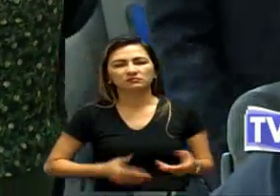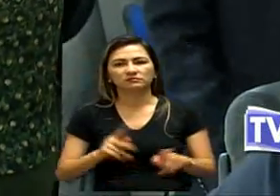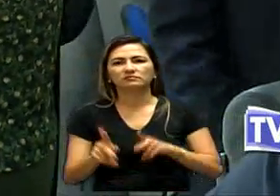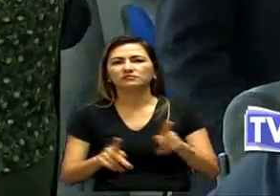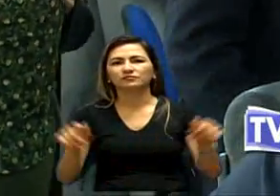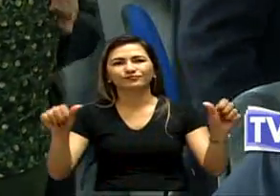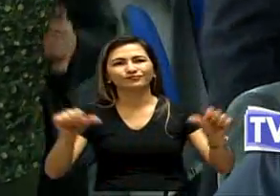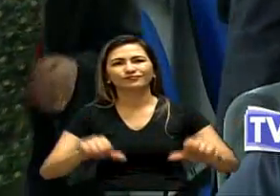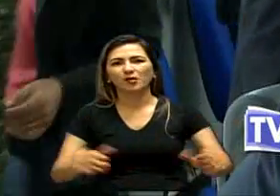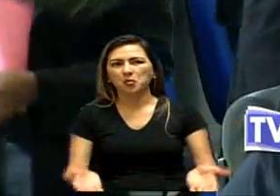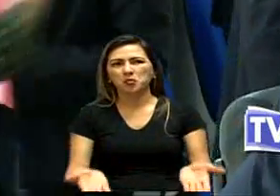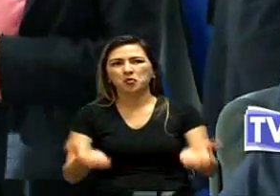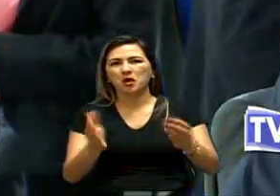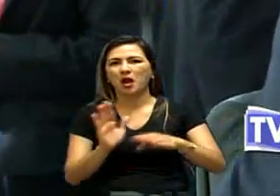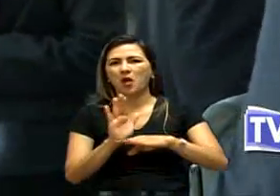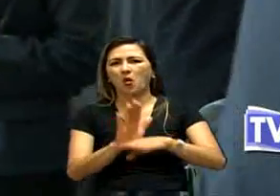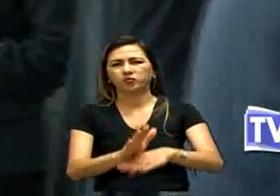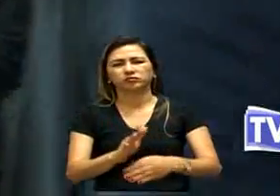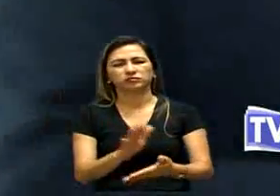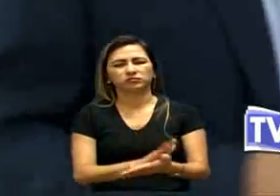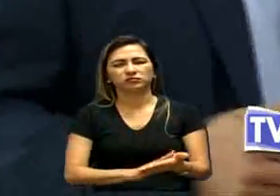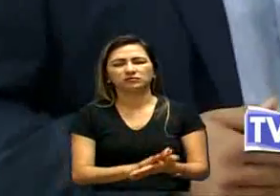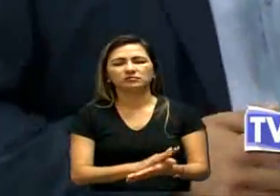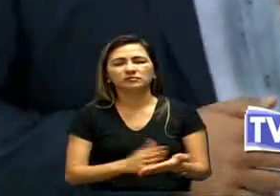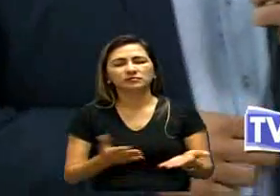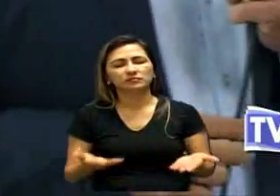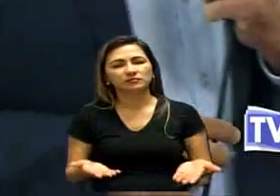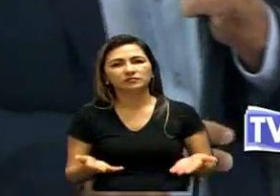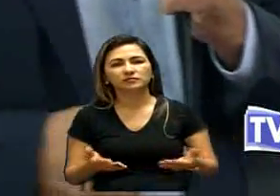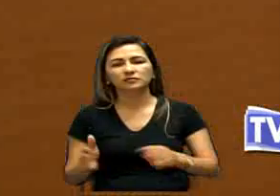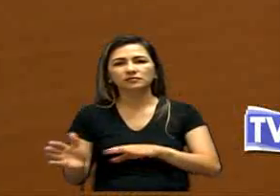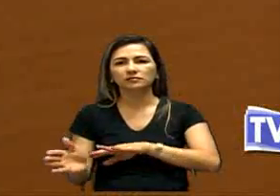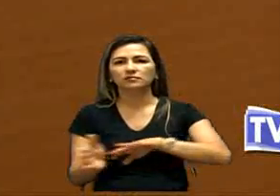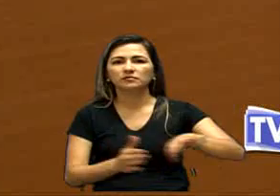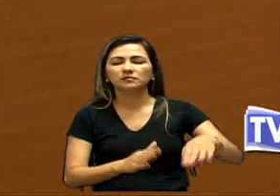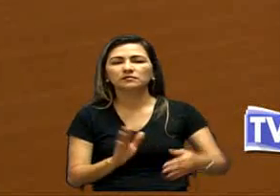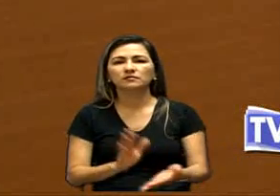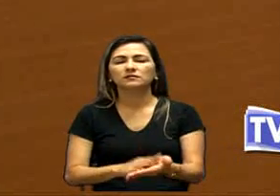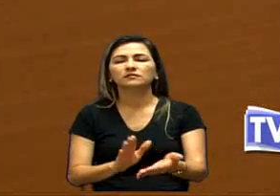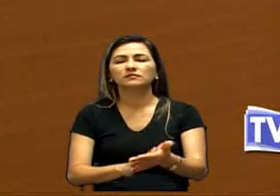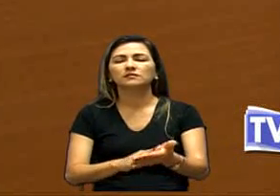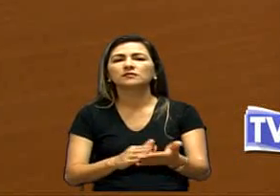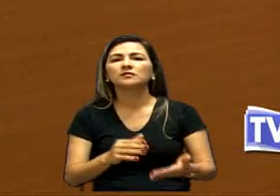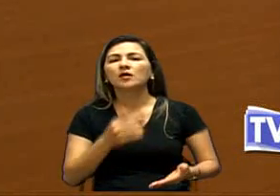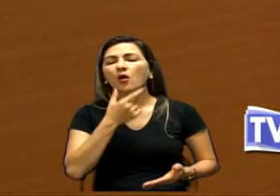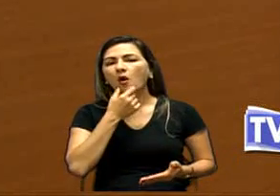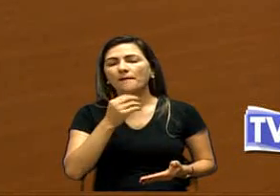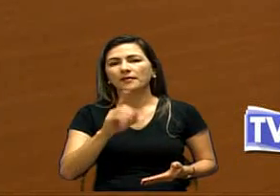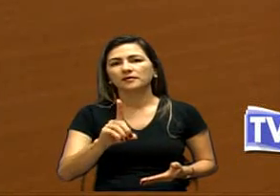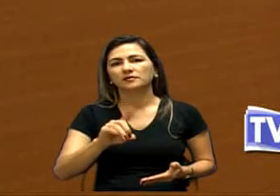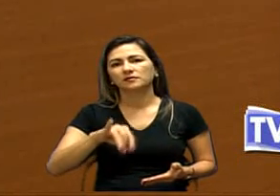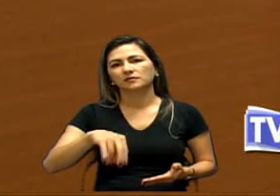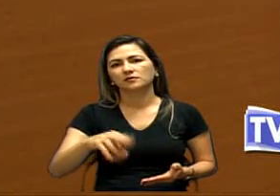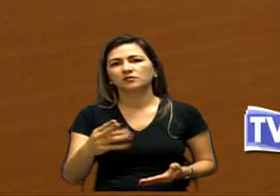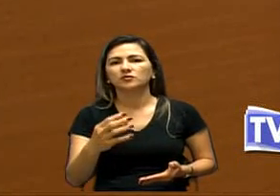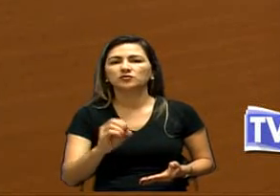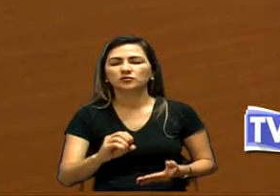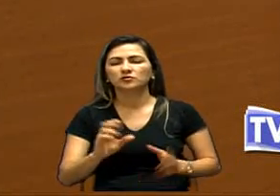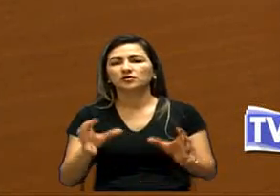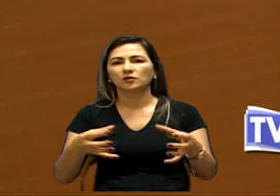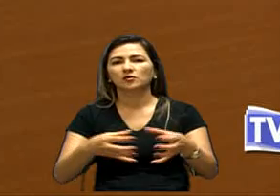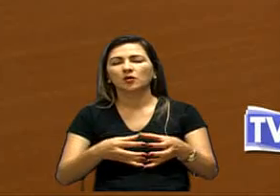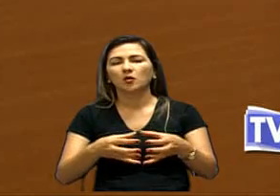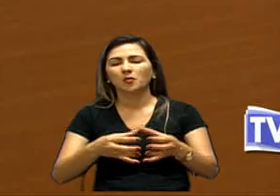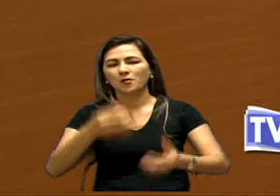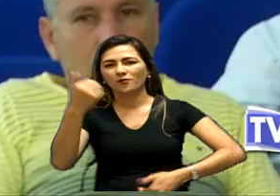Dinho. O Dinho é representante do time de futebol de amputados, que no último final de semana recebeu aqui